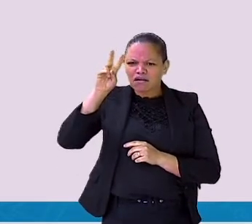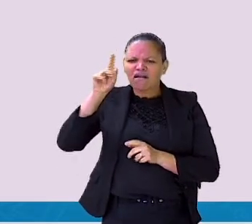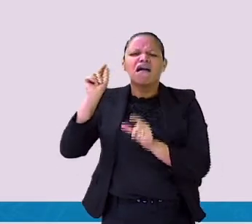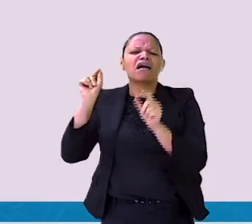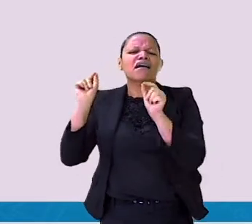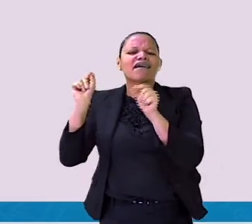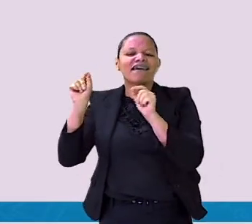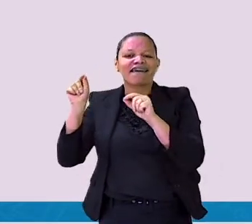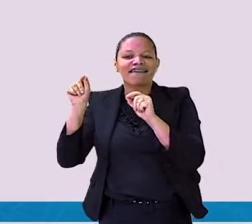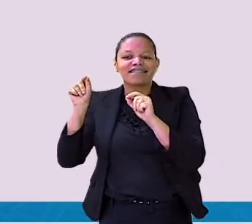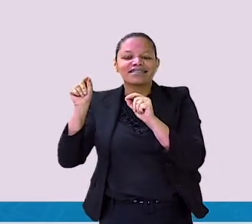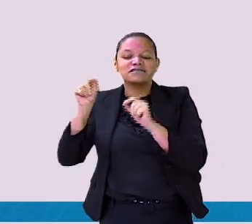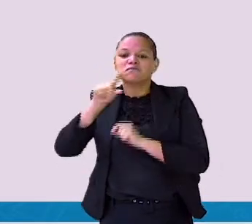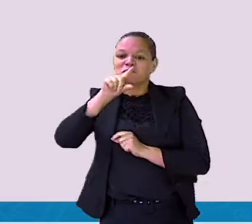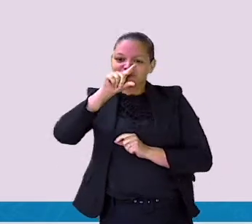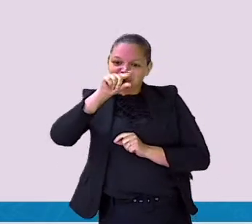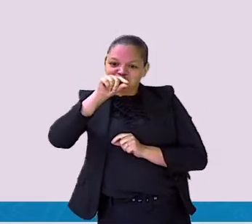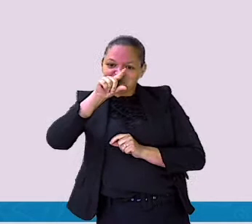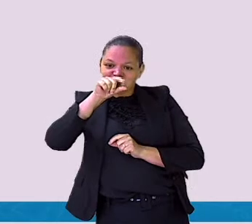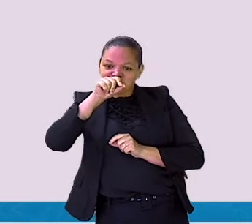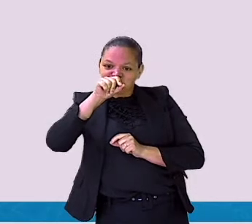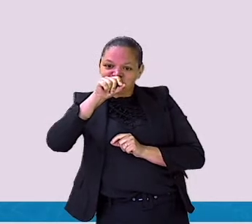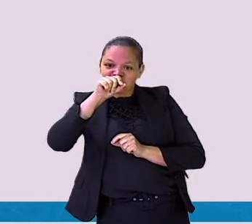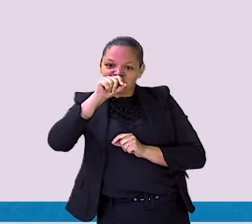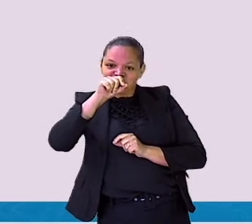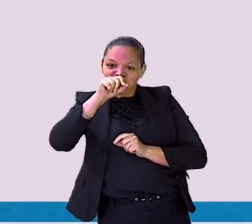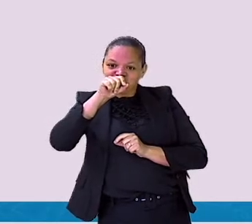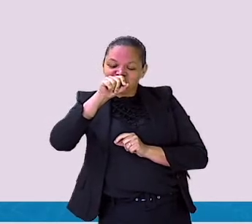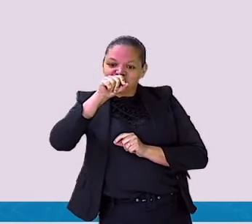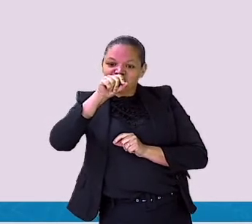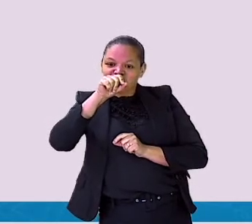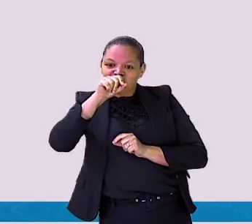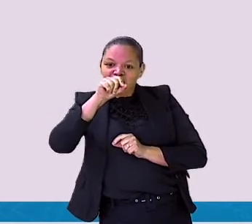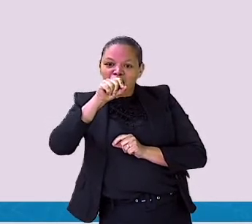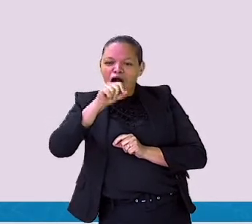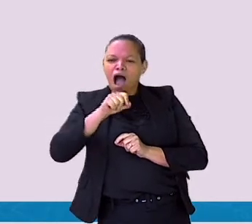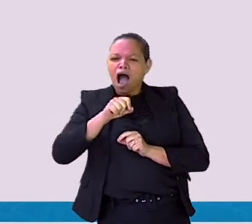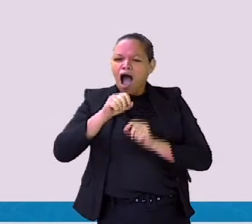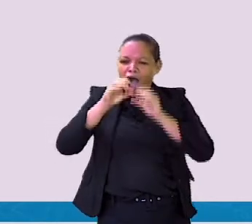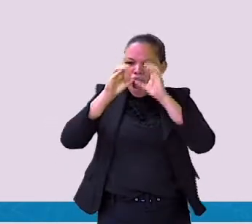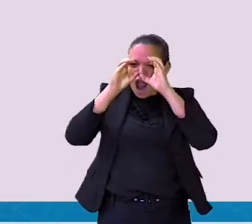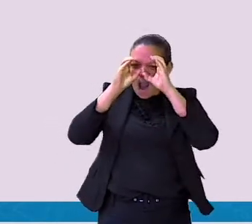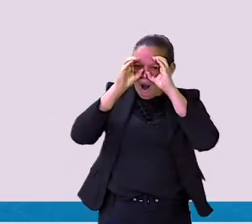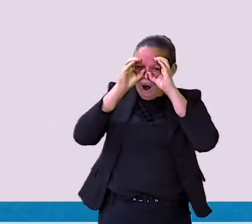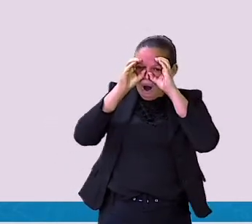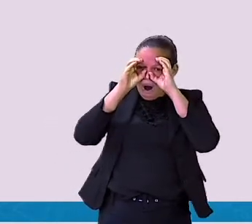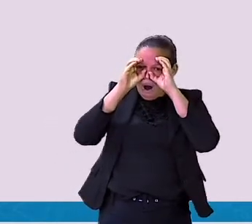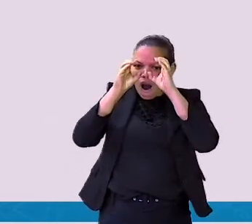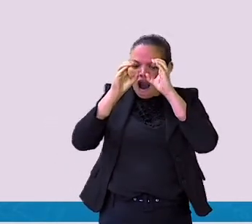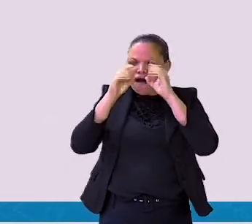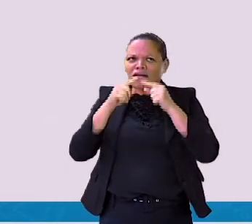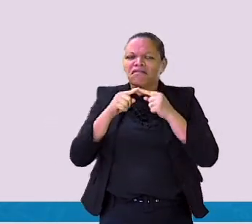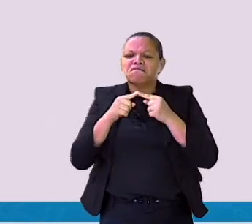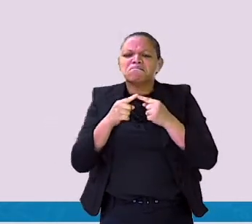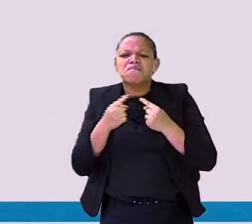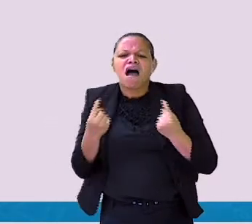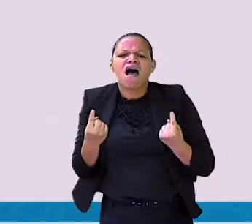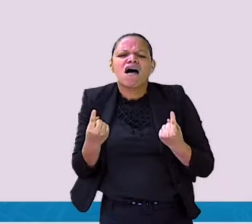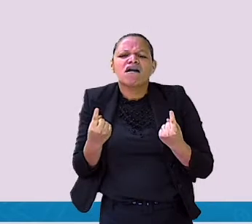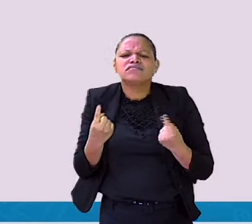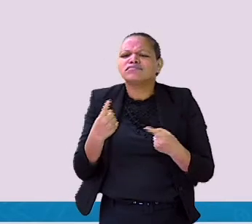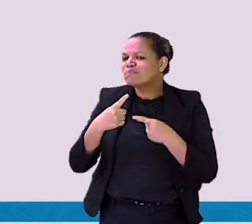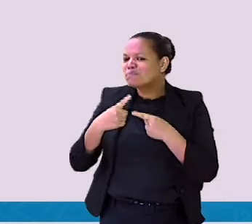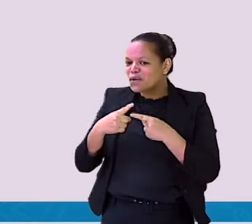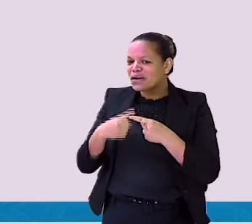mesmo, era Dona Corujinha. Mas será por que ela era a professora da sala? Bom, a